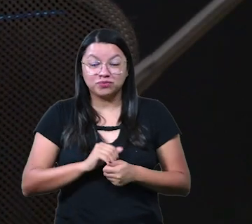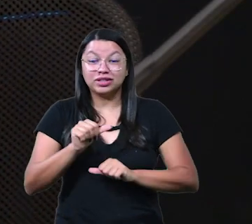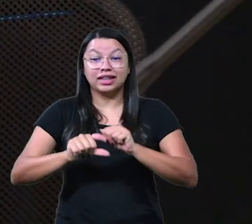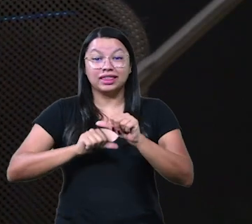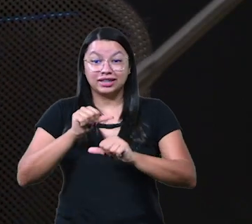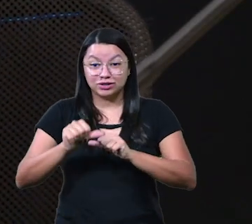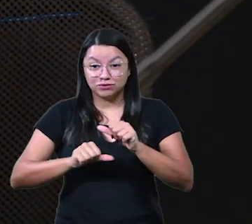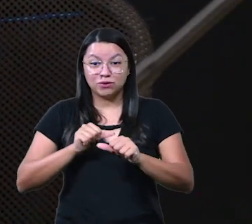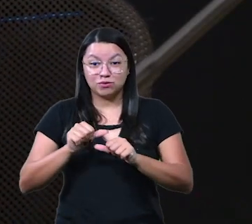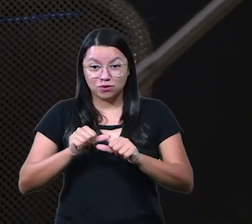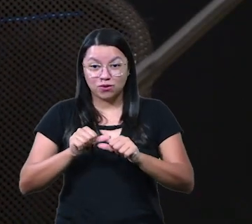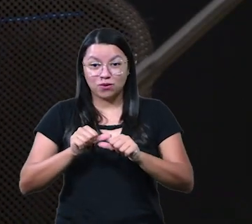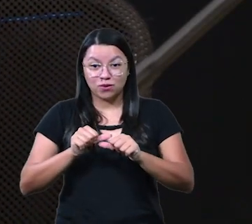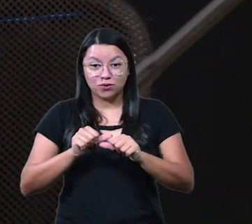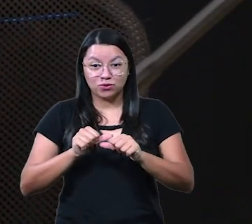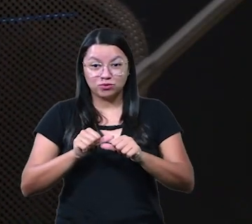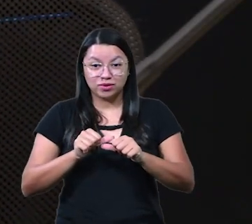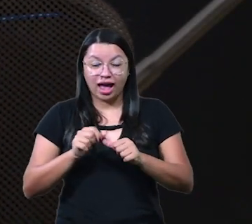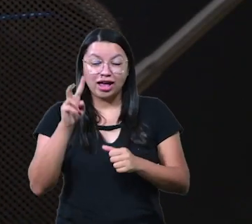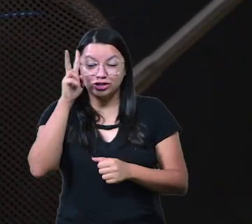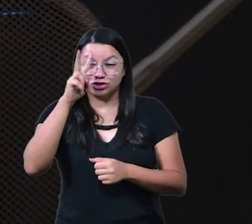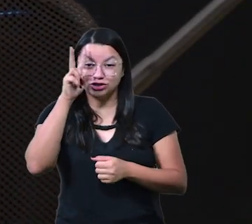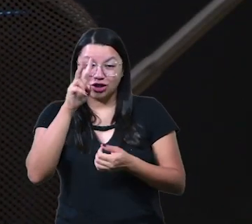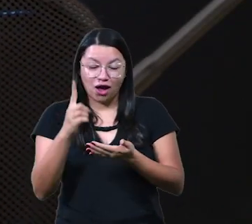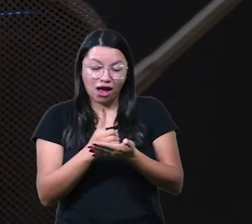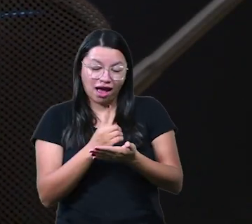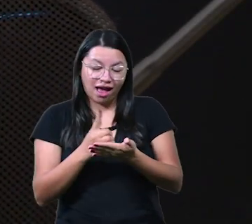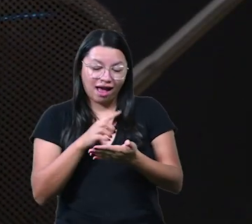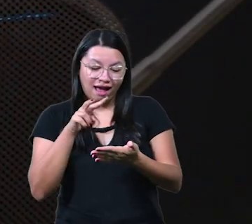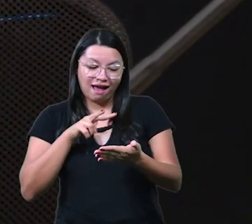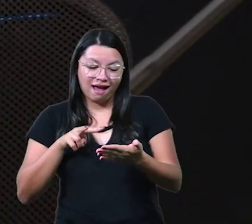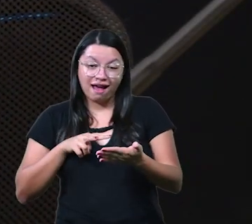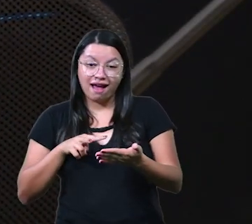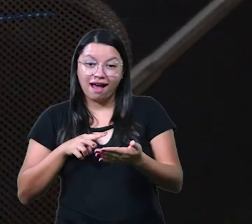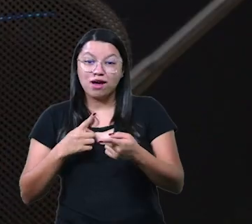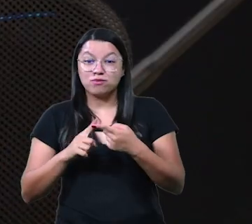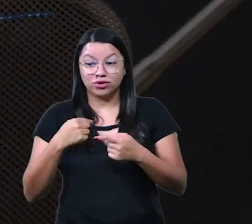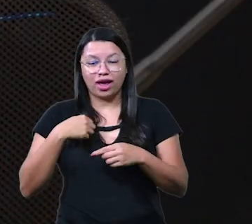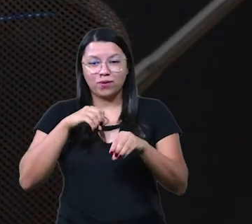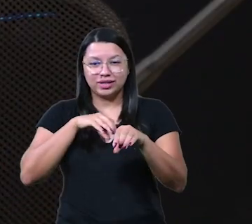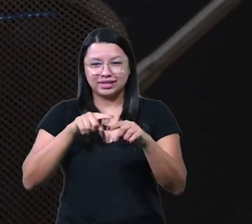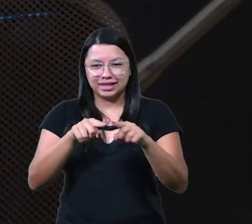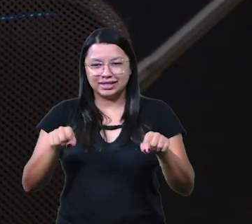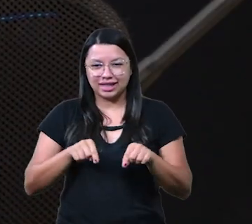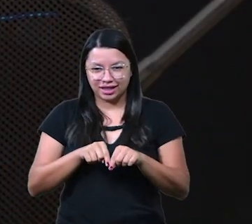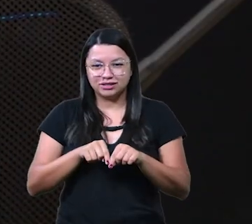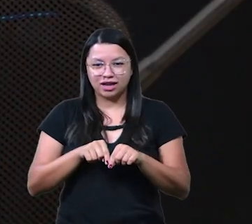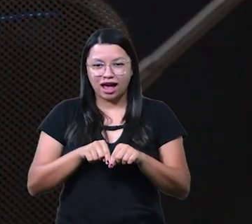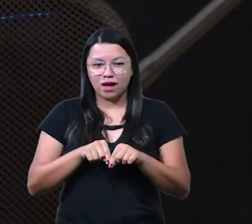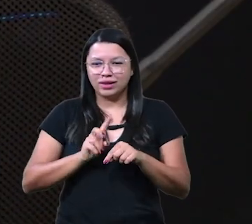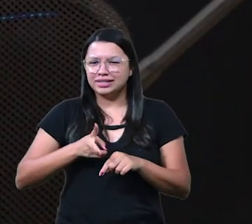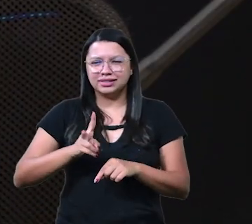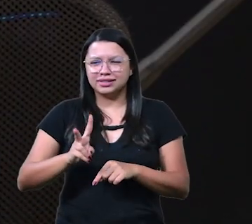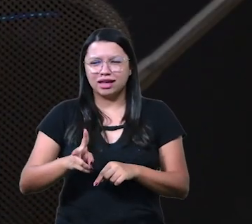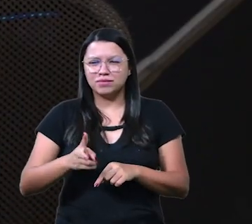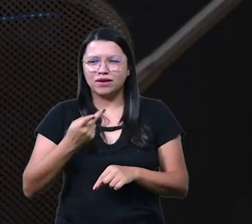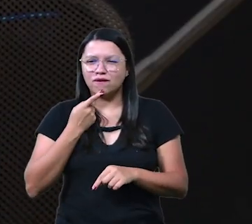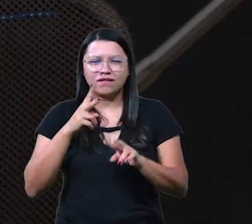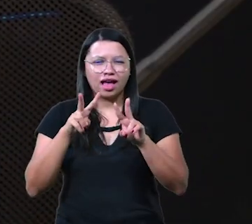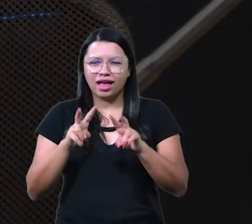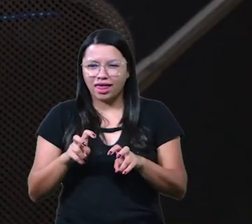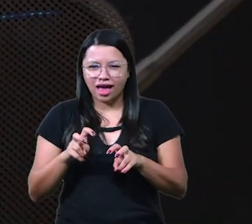Maria? Sim. E que sempre que eu vou falar de hospitalidade, eu menciono esse chazinho de vó, porque, para mim, assim, é uma